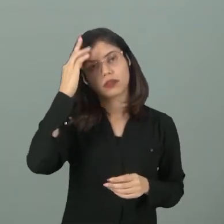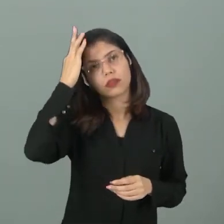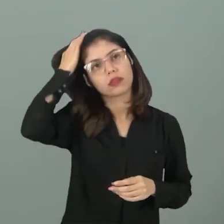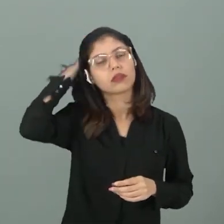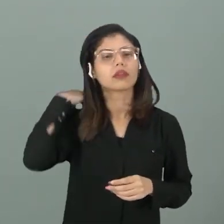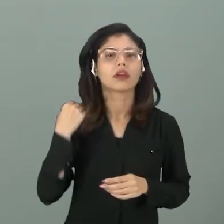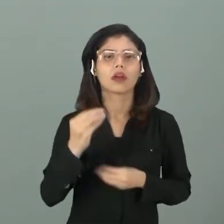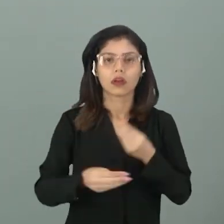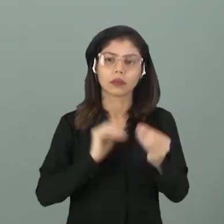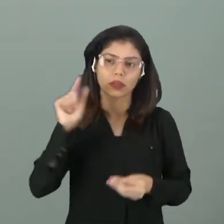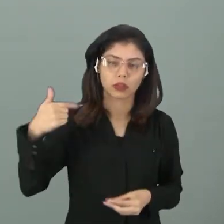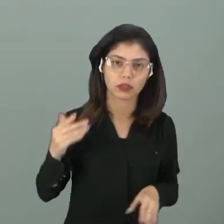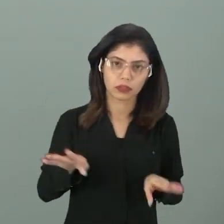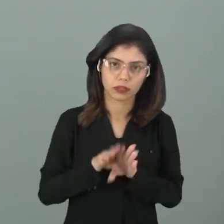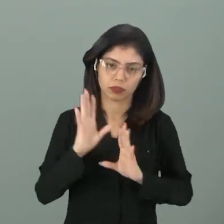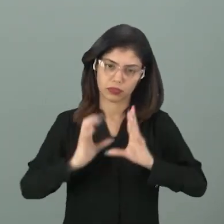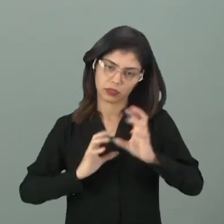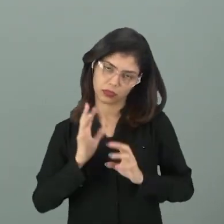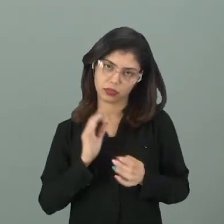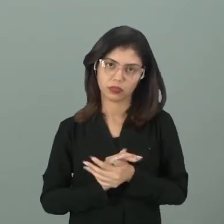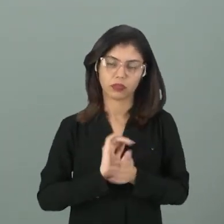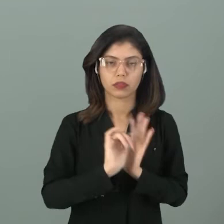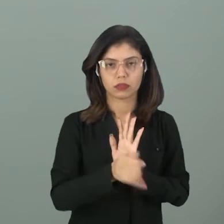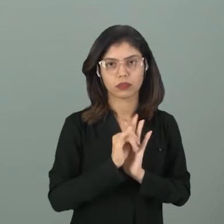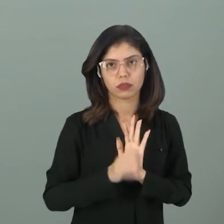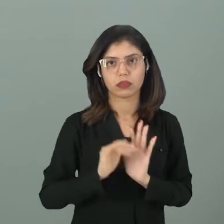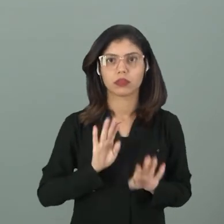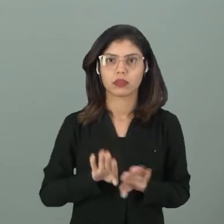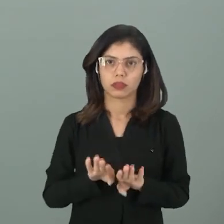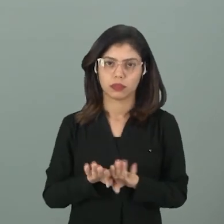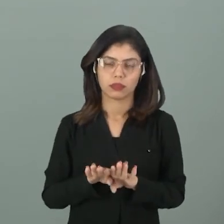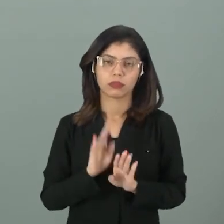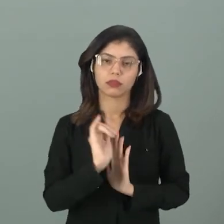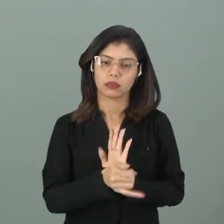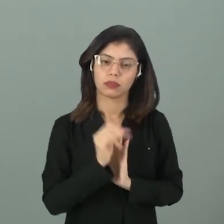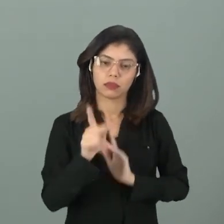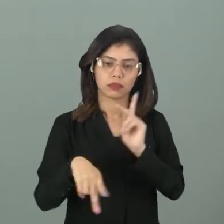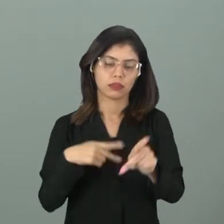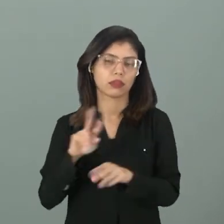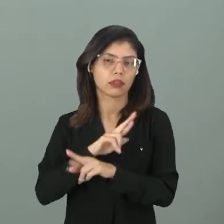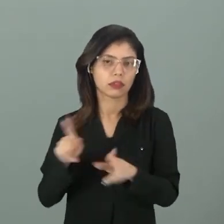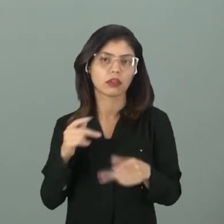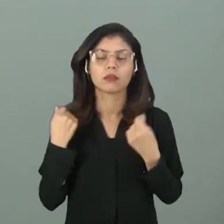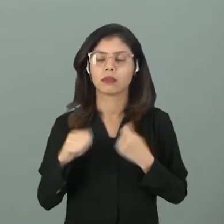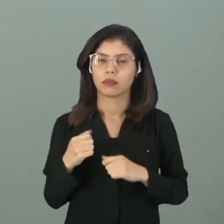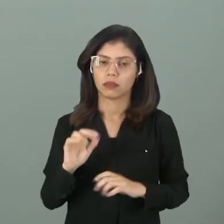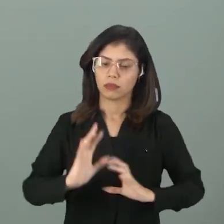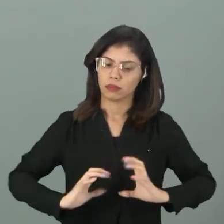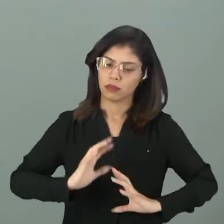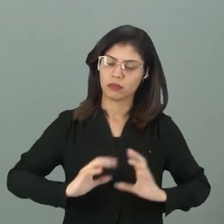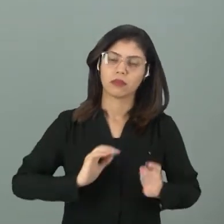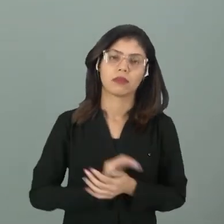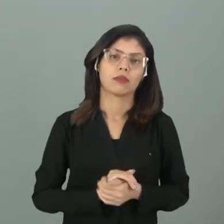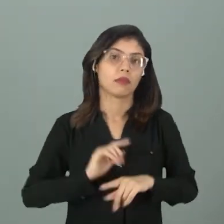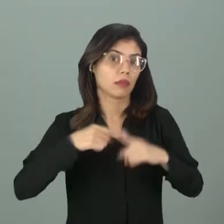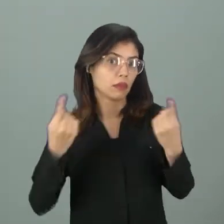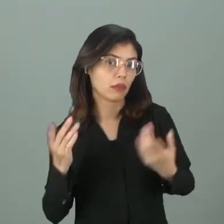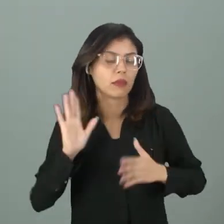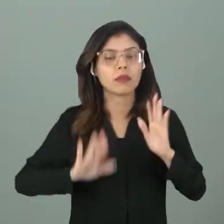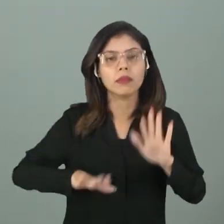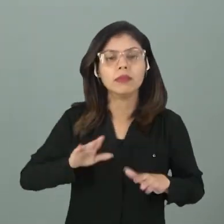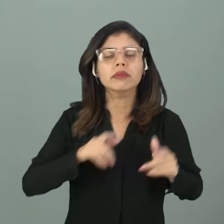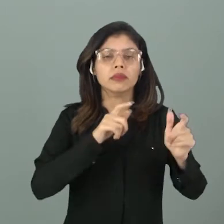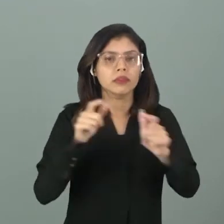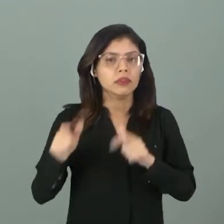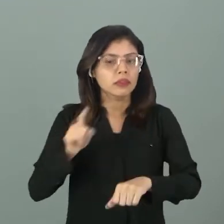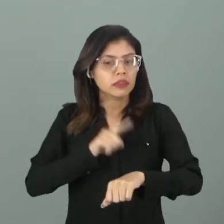Assim como tem outros conflitos que a gente vê nos contos. E no conto popular não é diferente. Tem que ter um conflito. Embora o espaço e